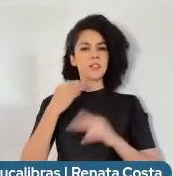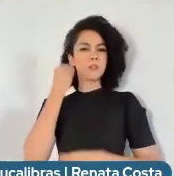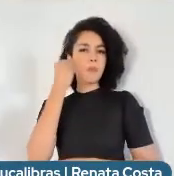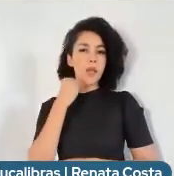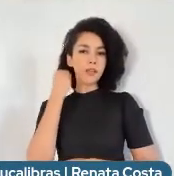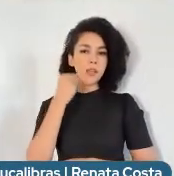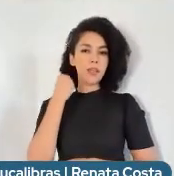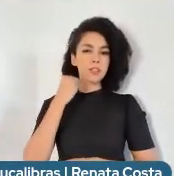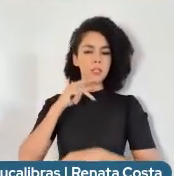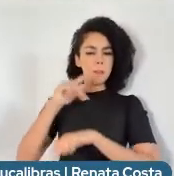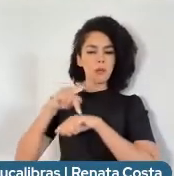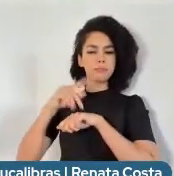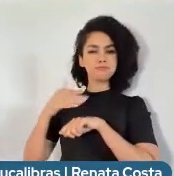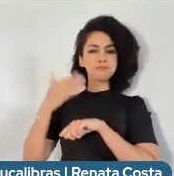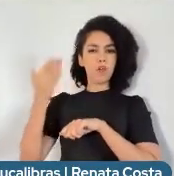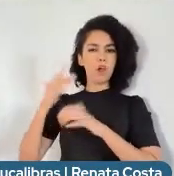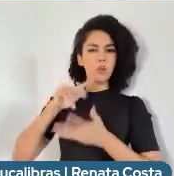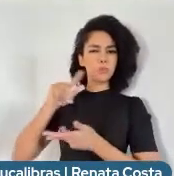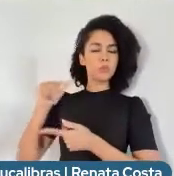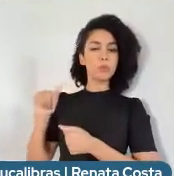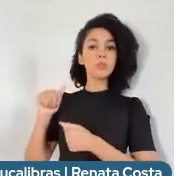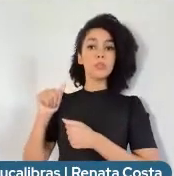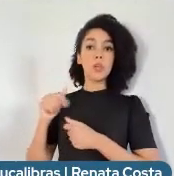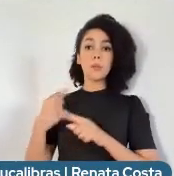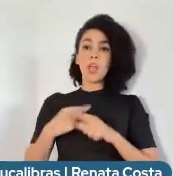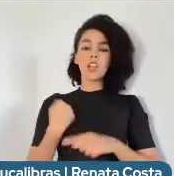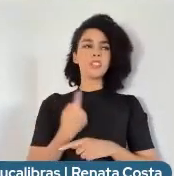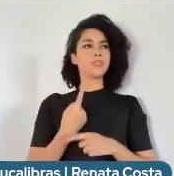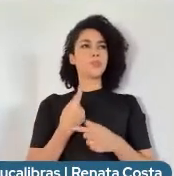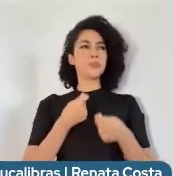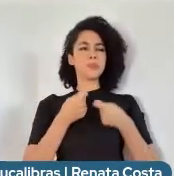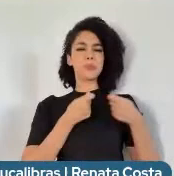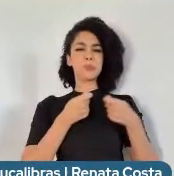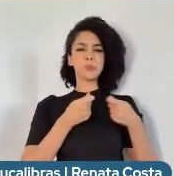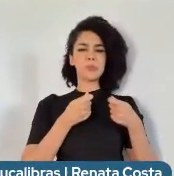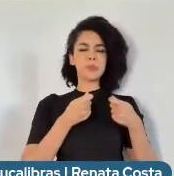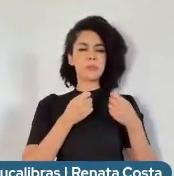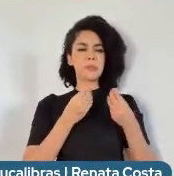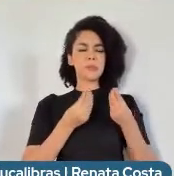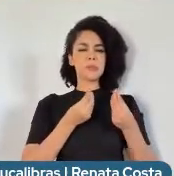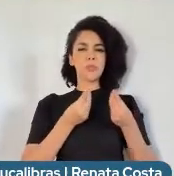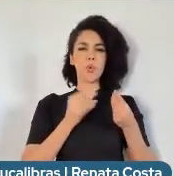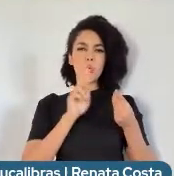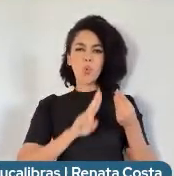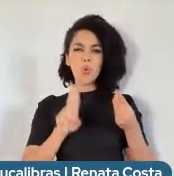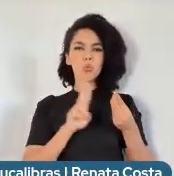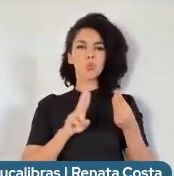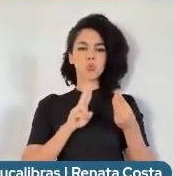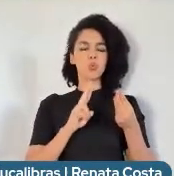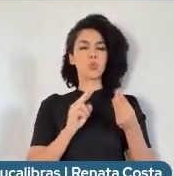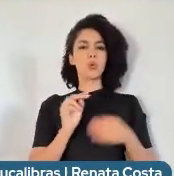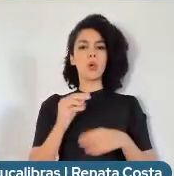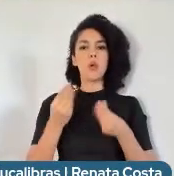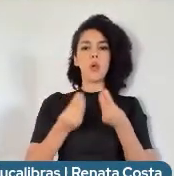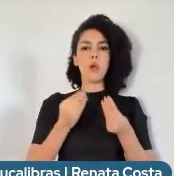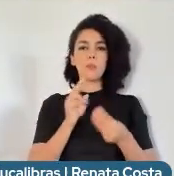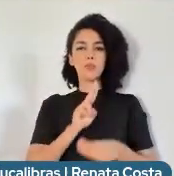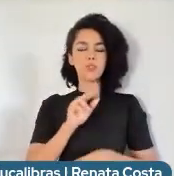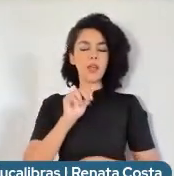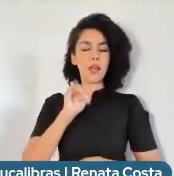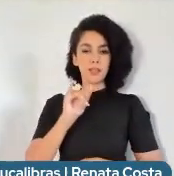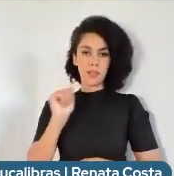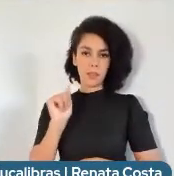internacionais para que a gente não ingesse, enfim, use a aplicação dessa tecnologia. Então, na